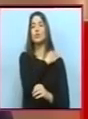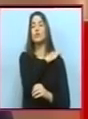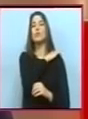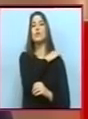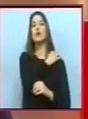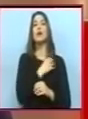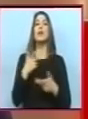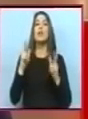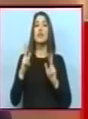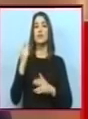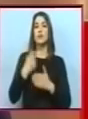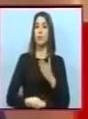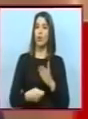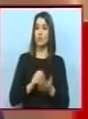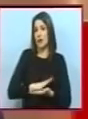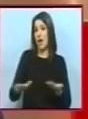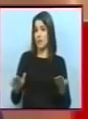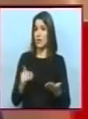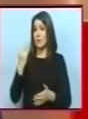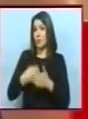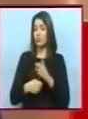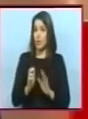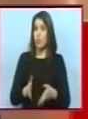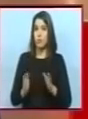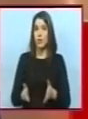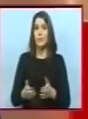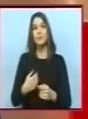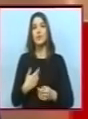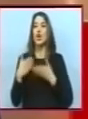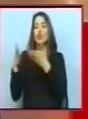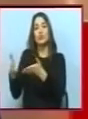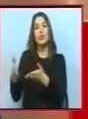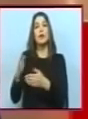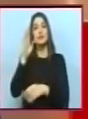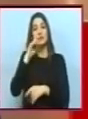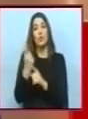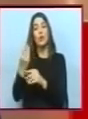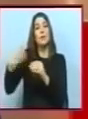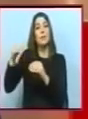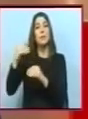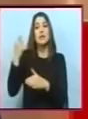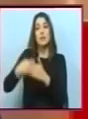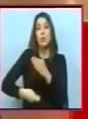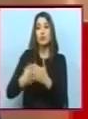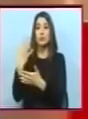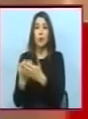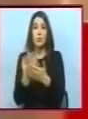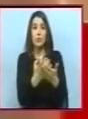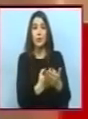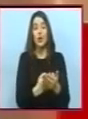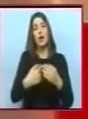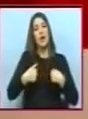de ónus, não é? Livre de obrigações, e ajuda a pagar os impostos que eventualmente forem devidos, porque são